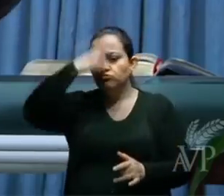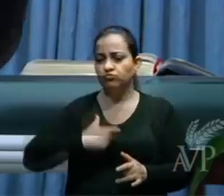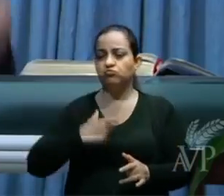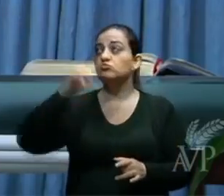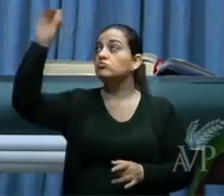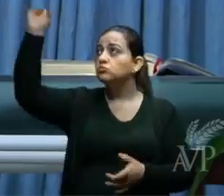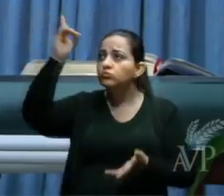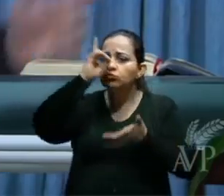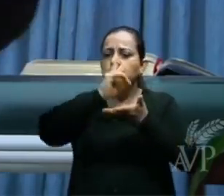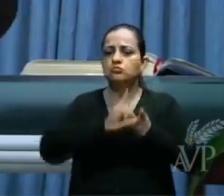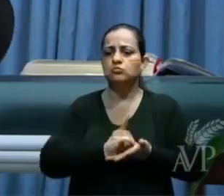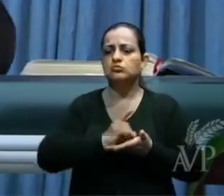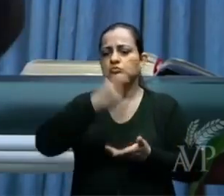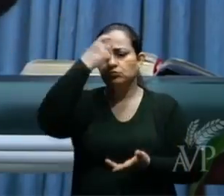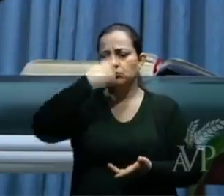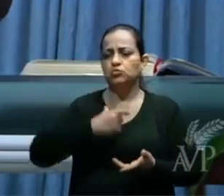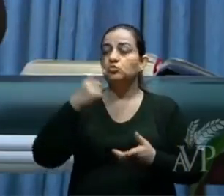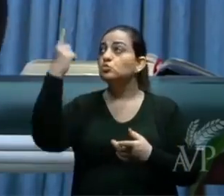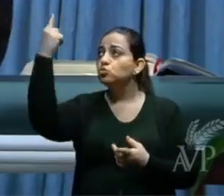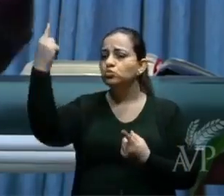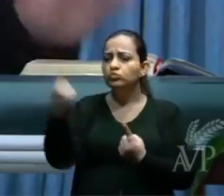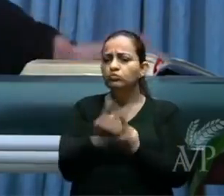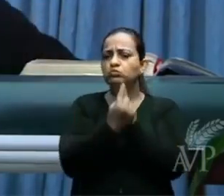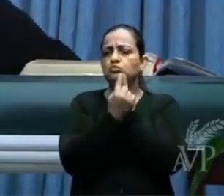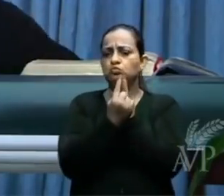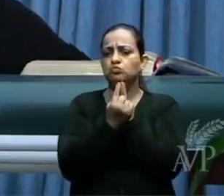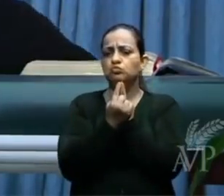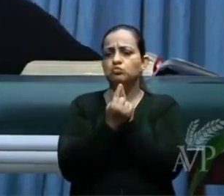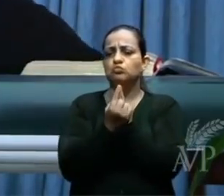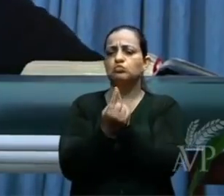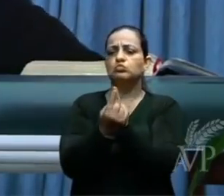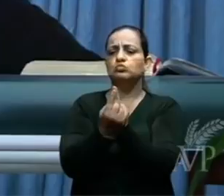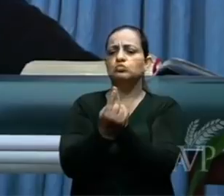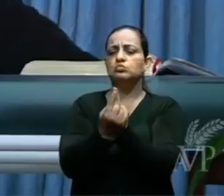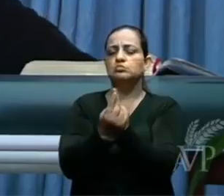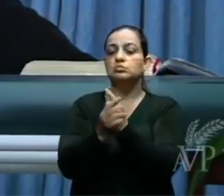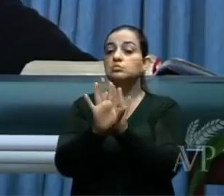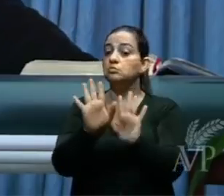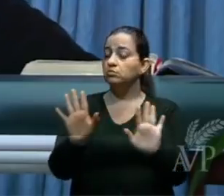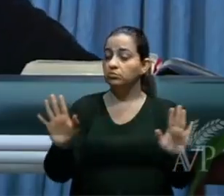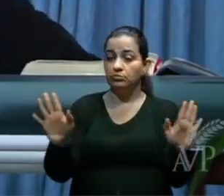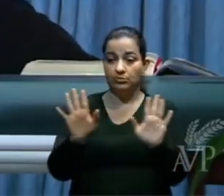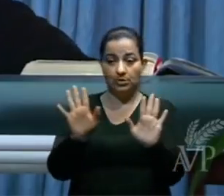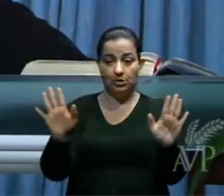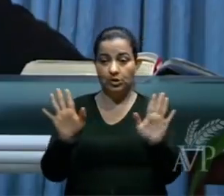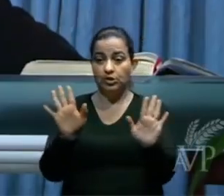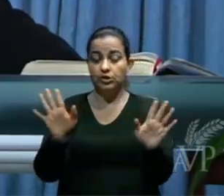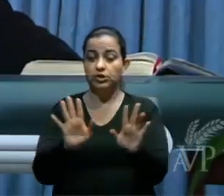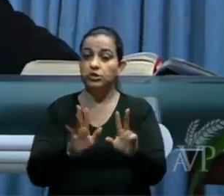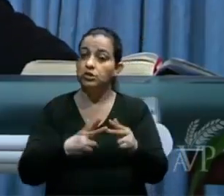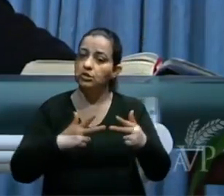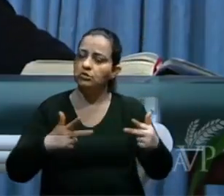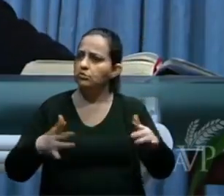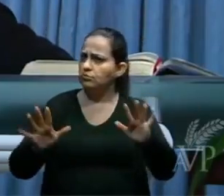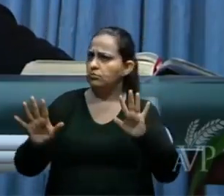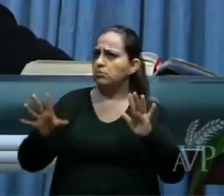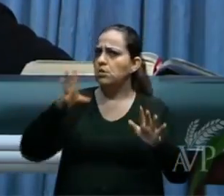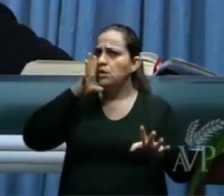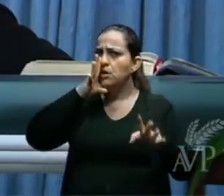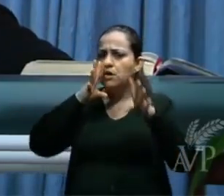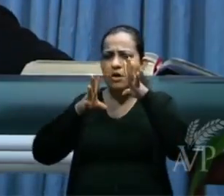desceu do céu eu eo pai somos um a aaa coisa torceram eles